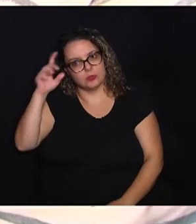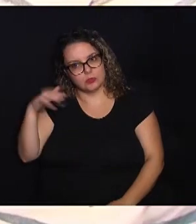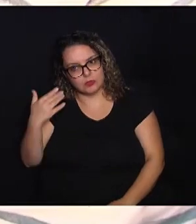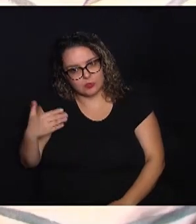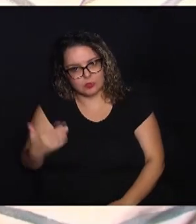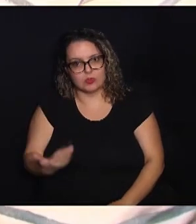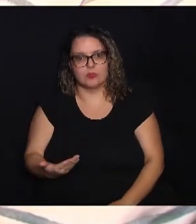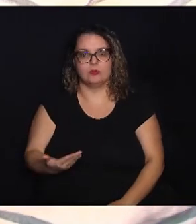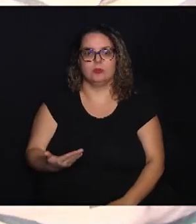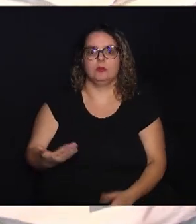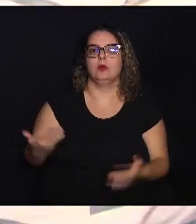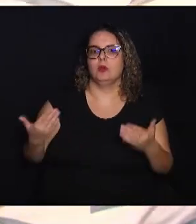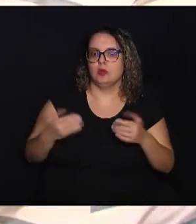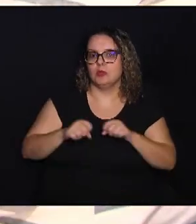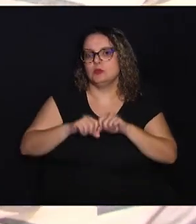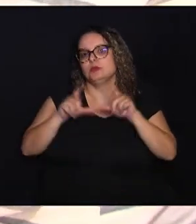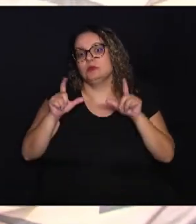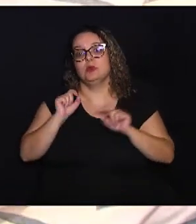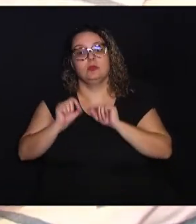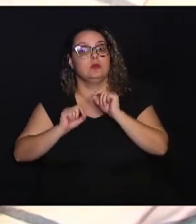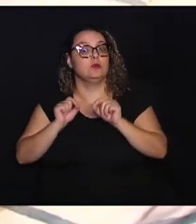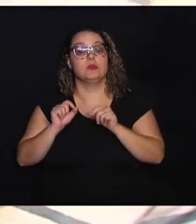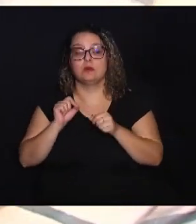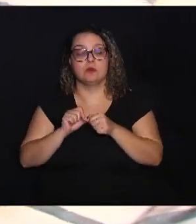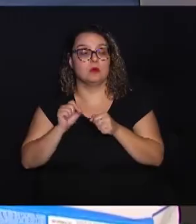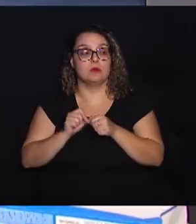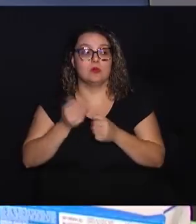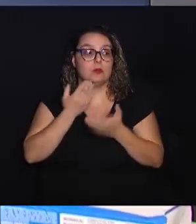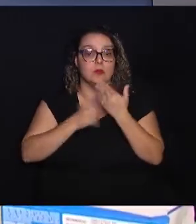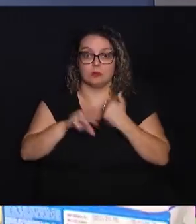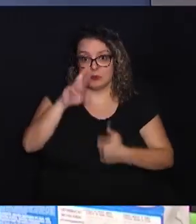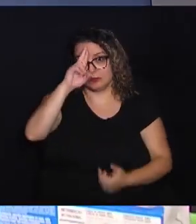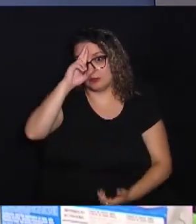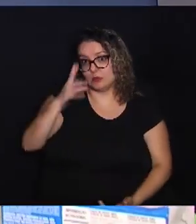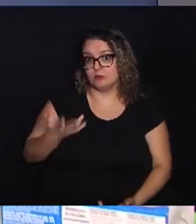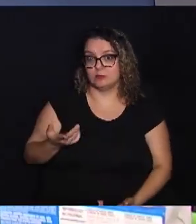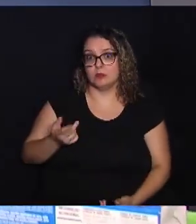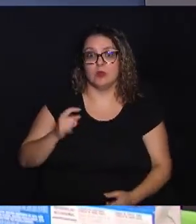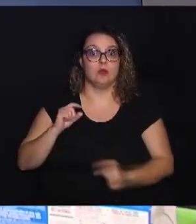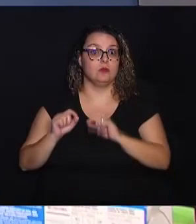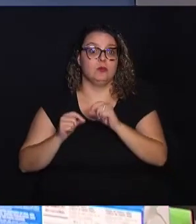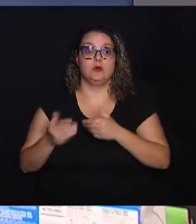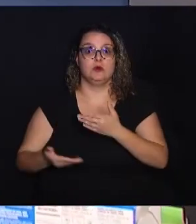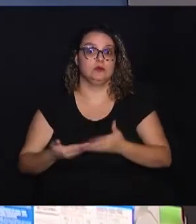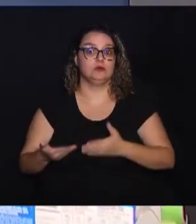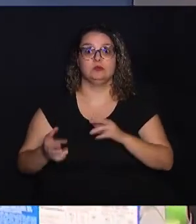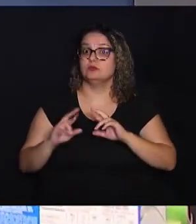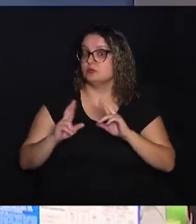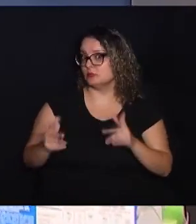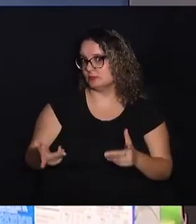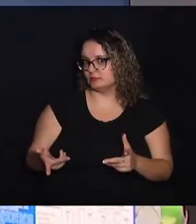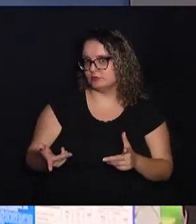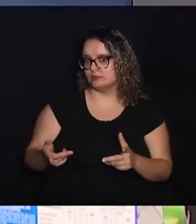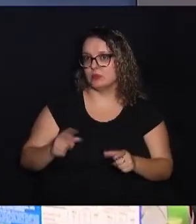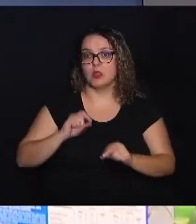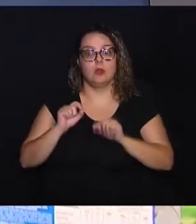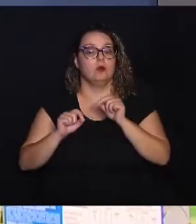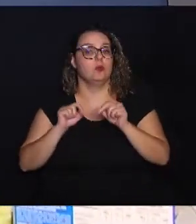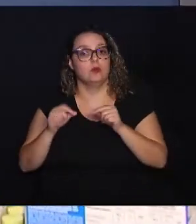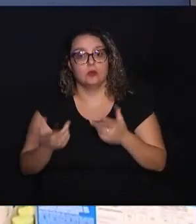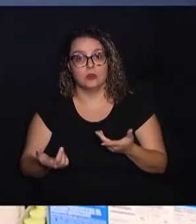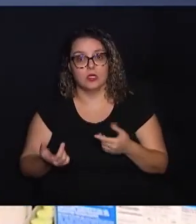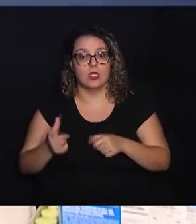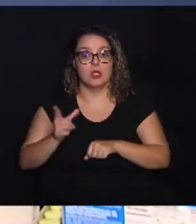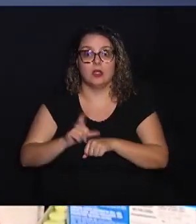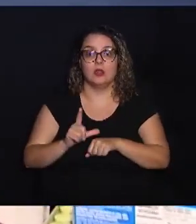dia, hoje de manhã, o que eu vou fazer para o almoço? O que eu vou servir de diferente? O que a loja